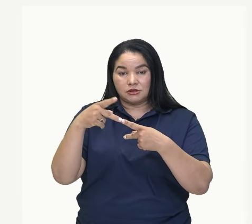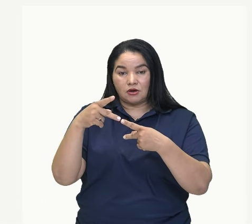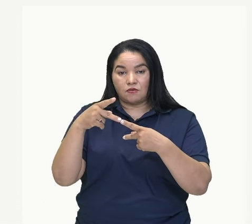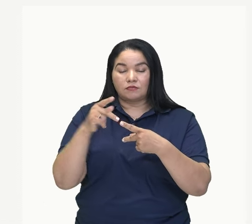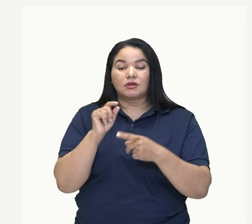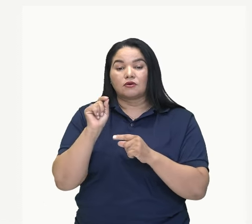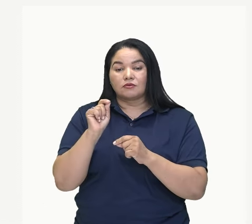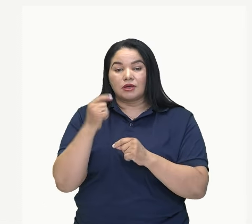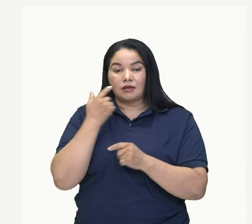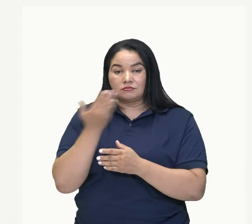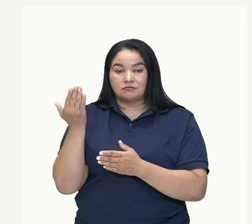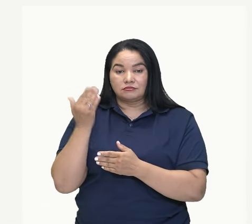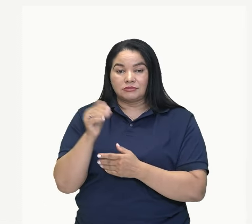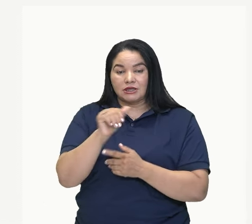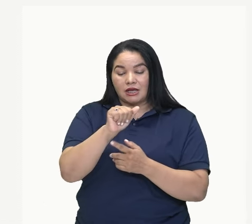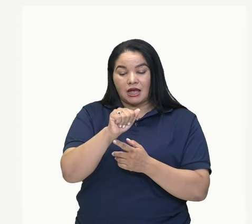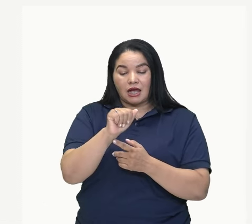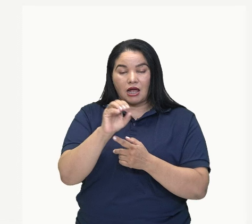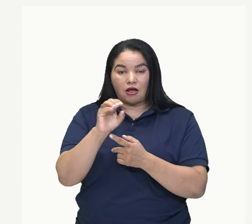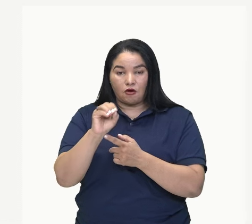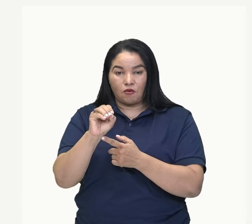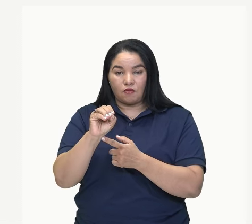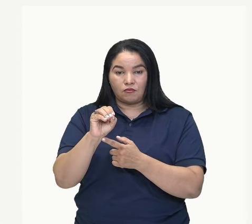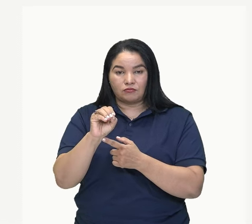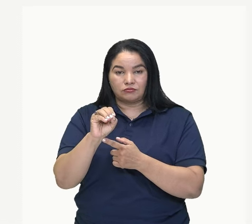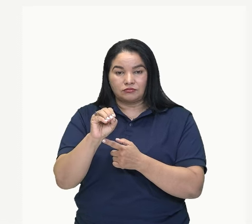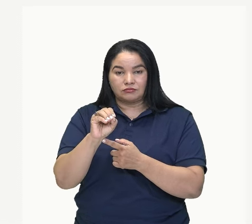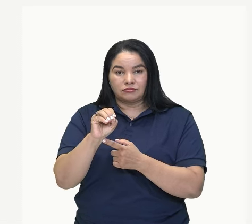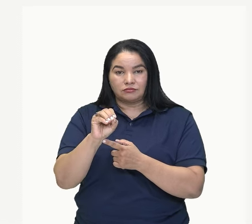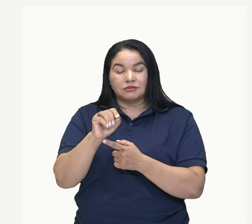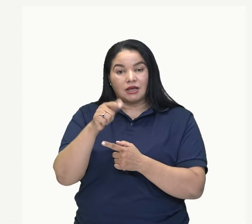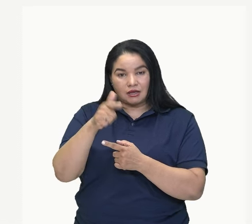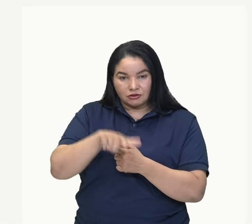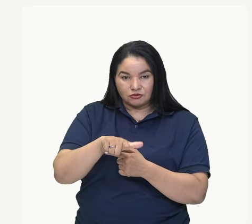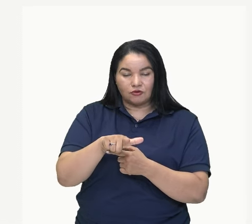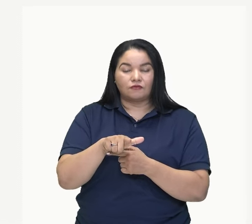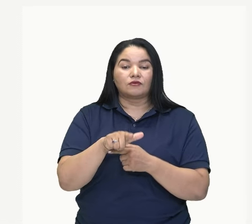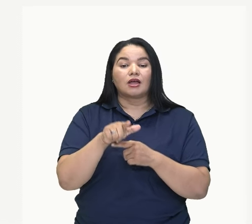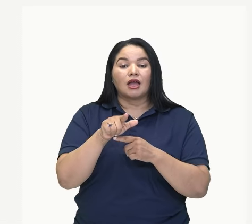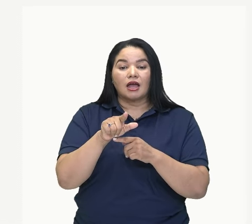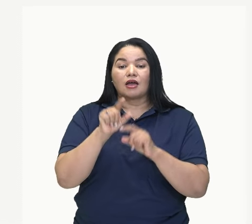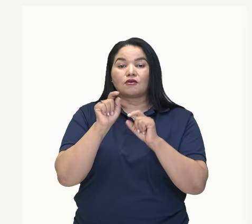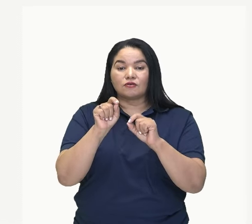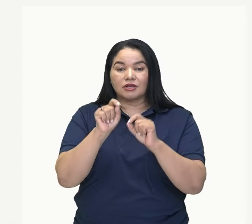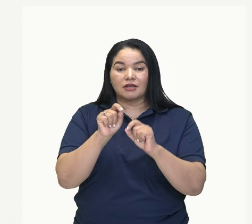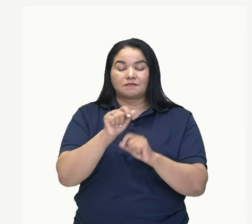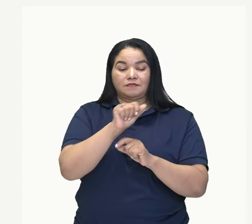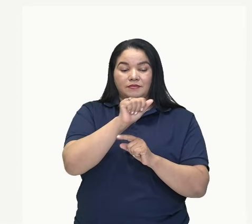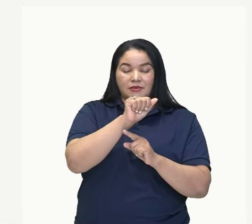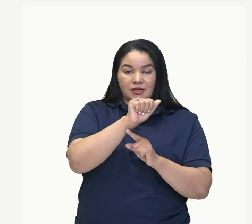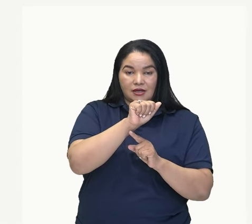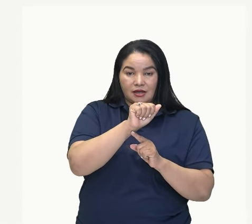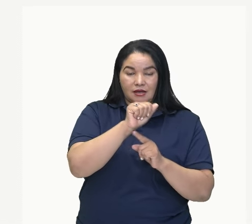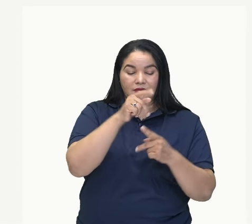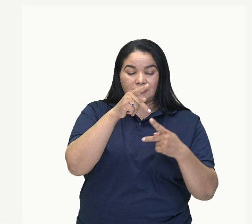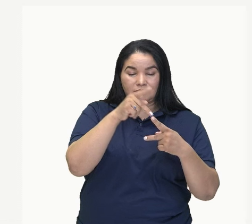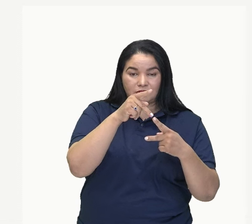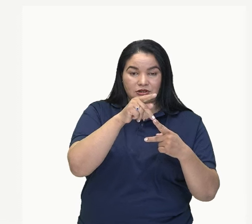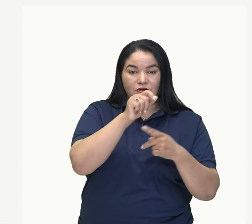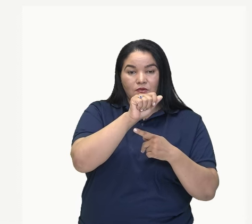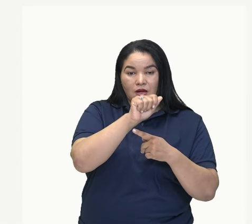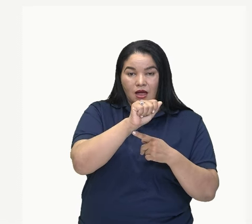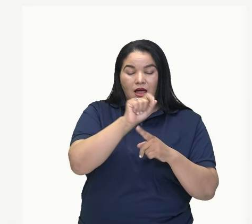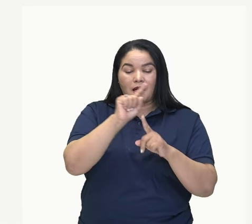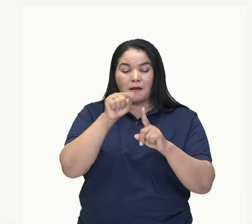este ao, né? Eu já falei aqui anteriormente, mas vou repetir. É o resultado da junção da preposição a mais